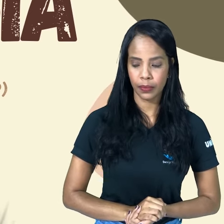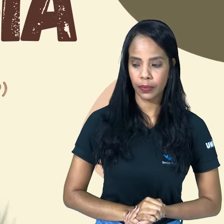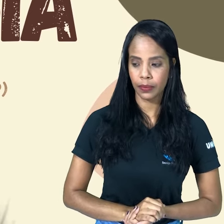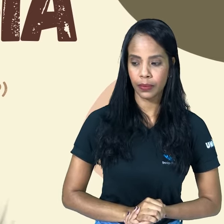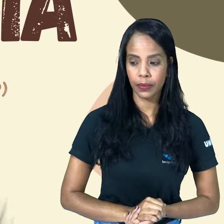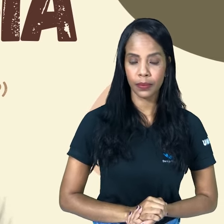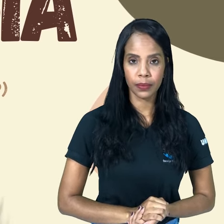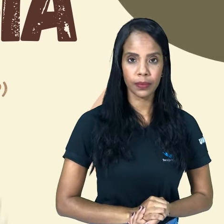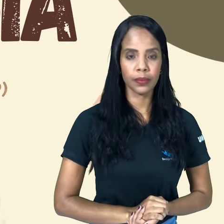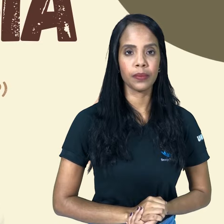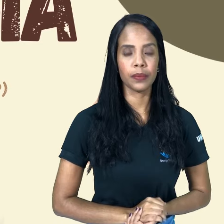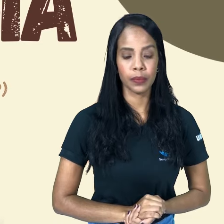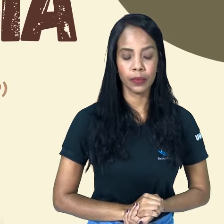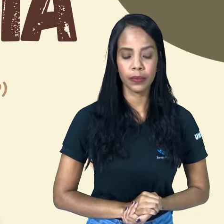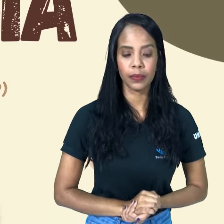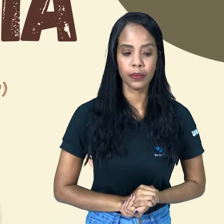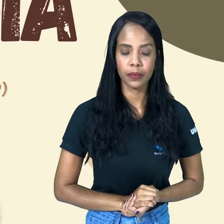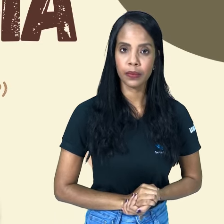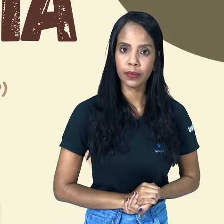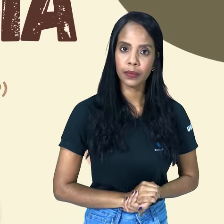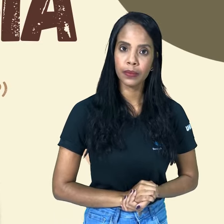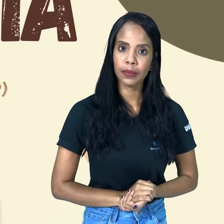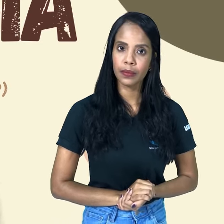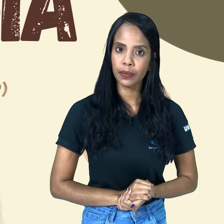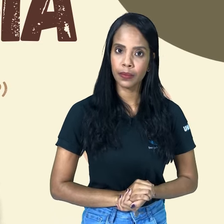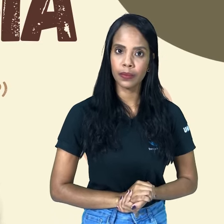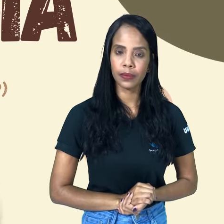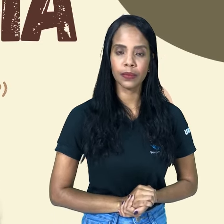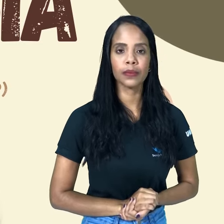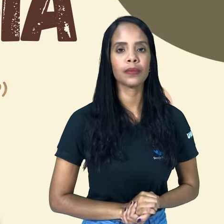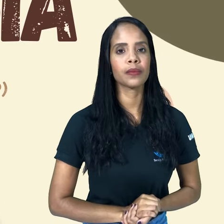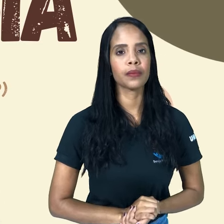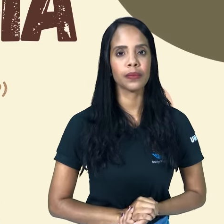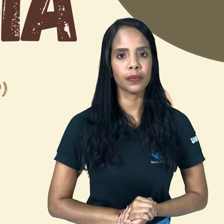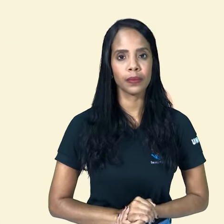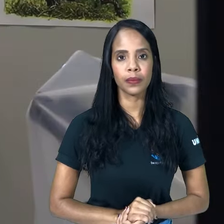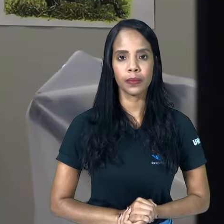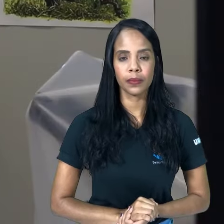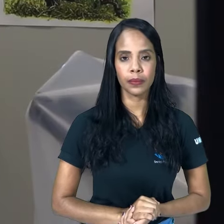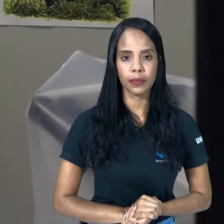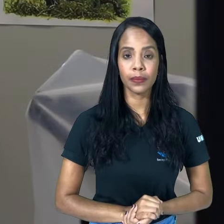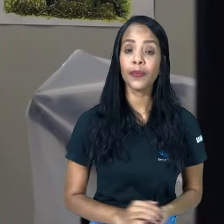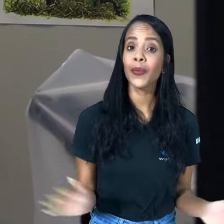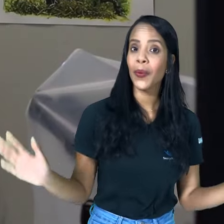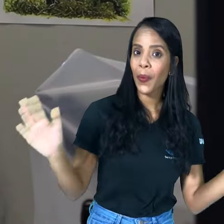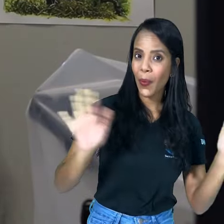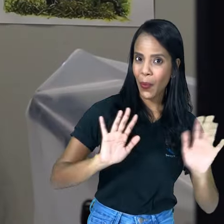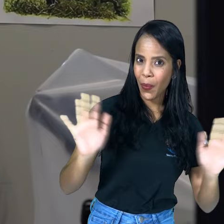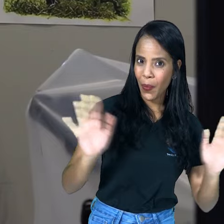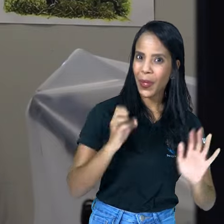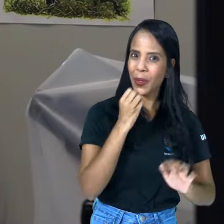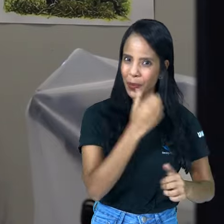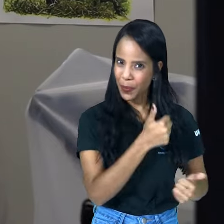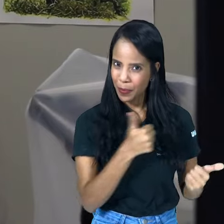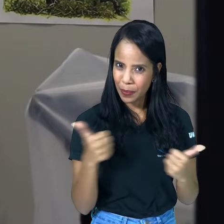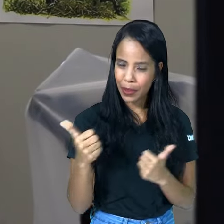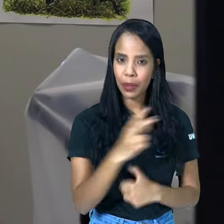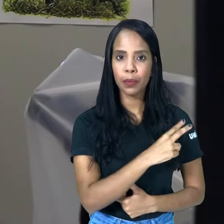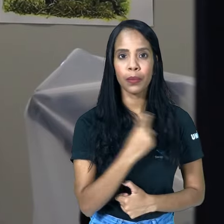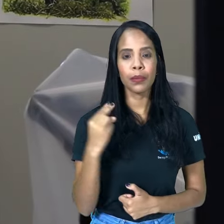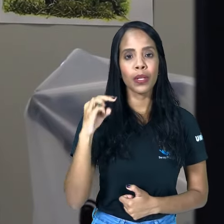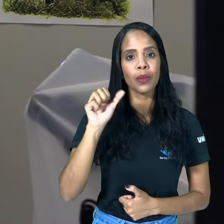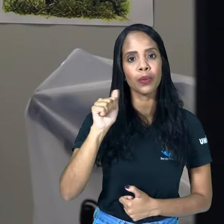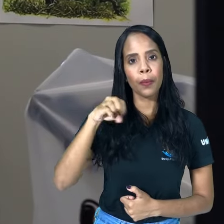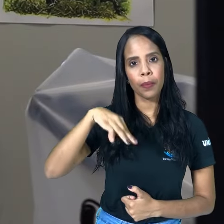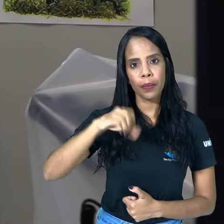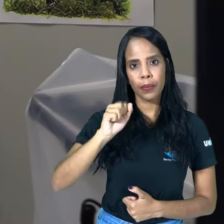insetos. Além disso, utiliza-se uma lupa de mesa para visualizar alguns fósseis. Oi, gente, tudo bem? Me chamo Mara